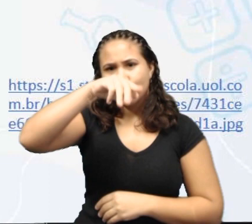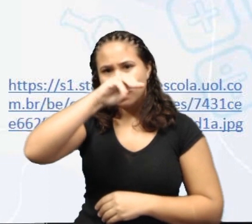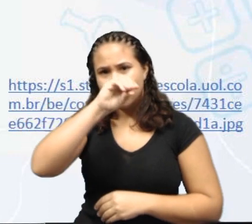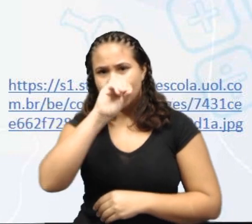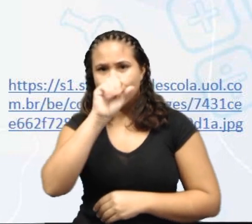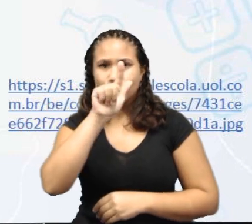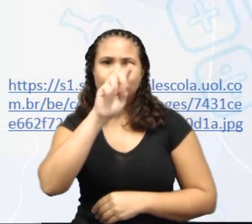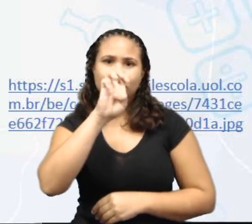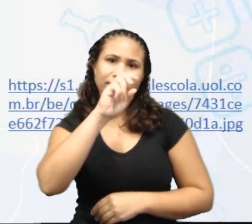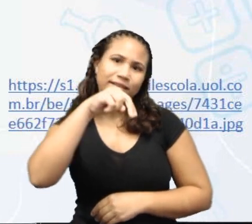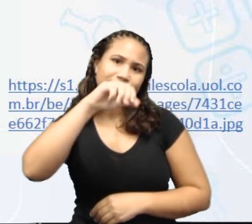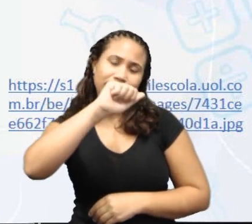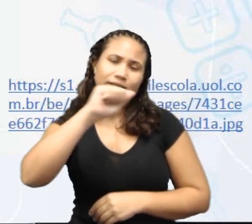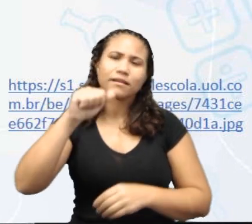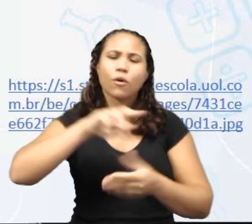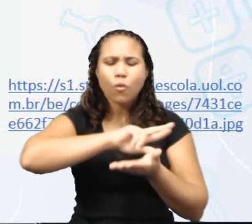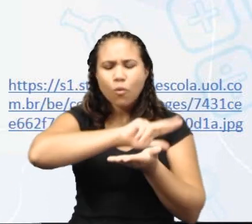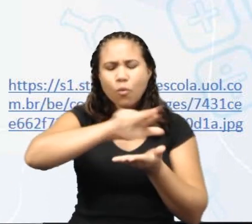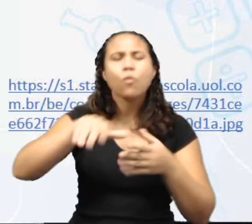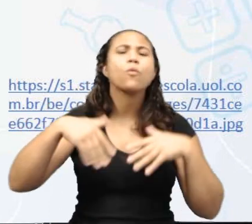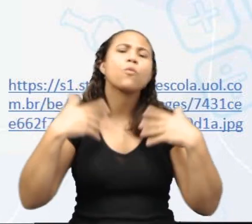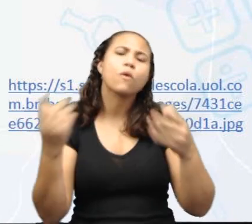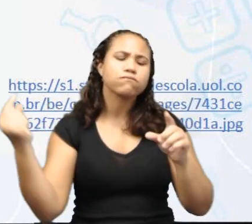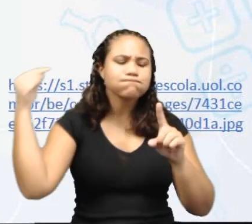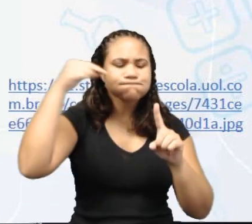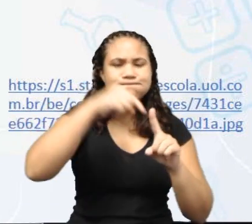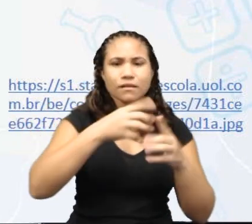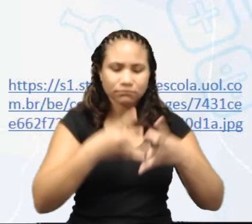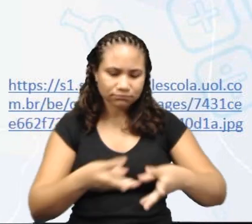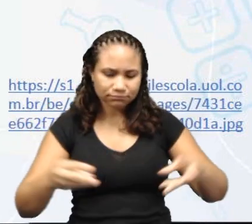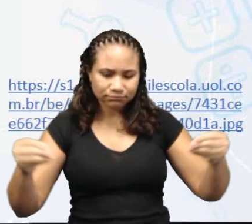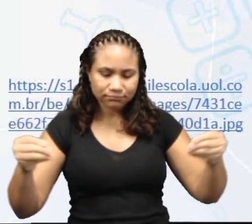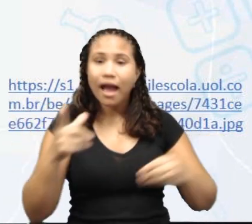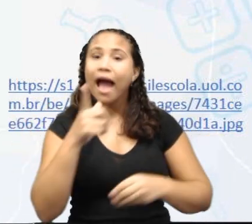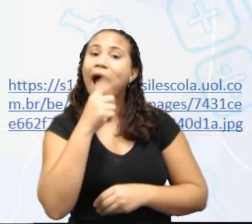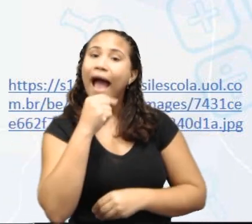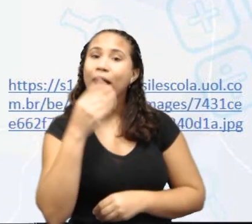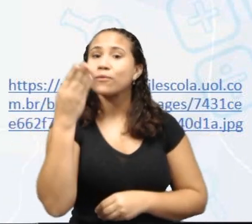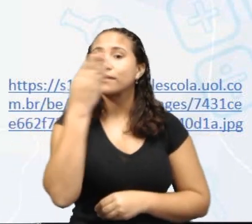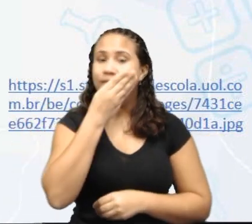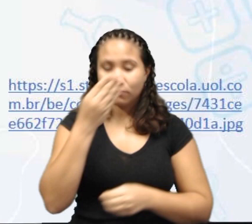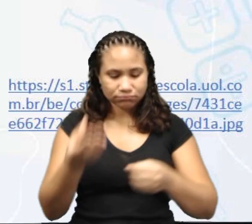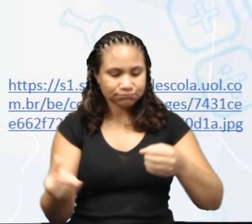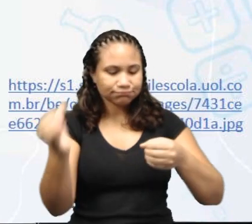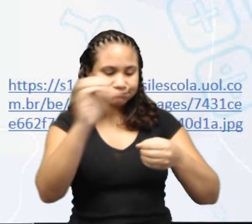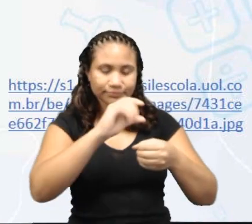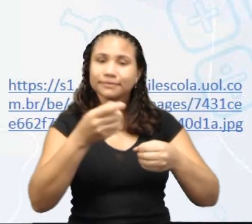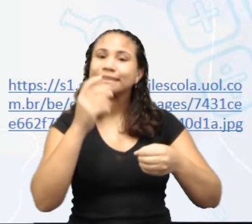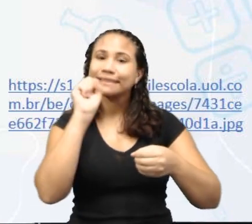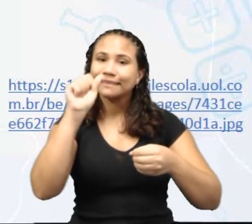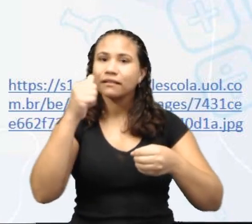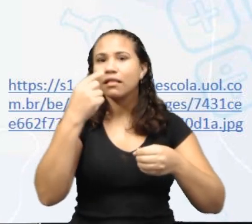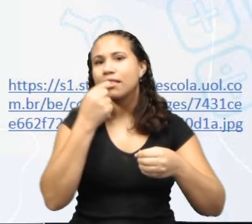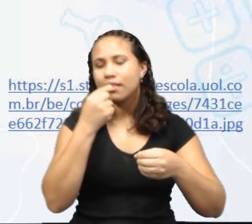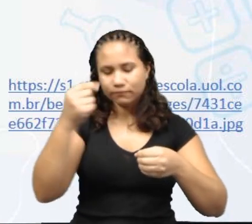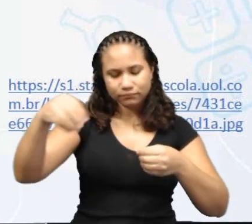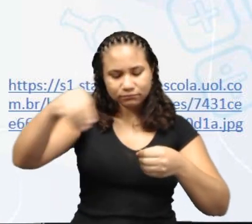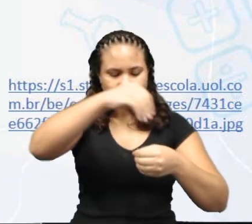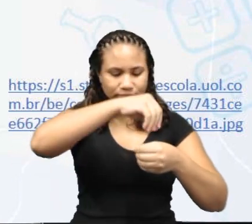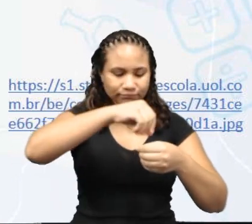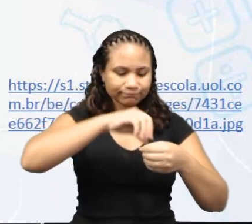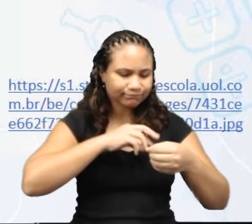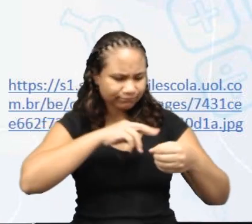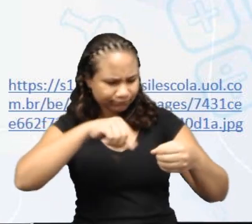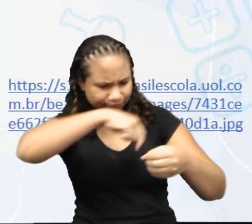Vamos lembrar de outras misturas homogêneas. A mistura de água e sal, essa primeira, também é homogênea, porque eu não